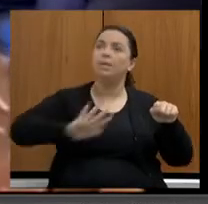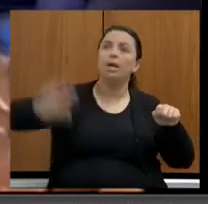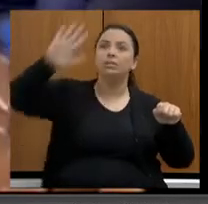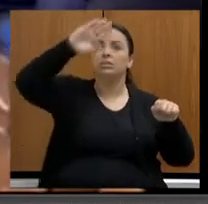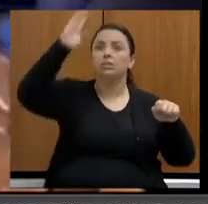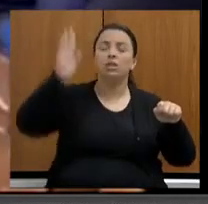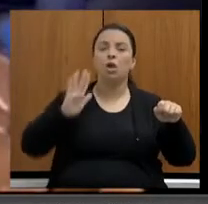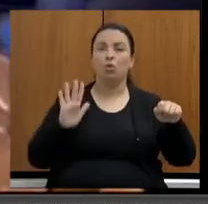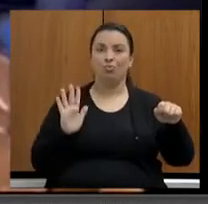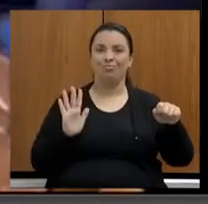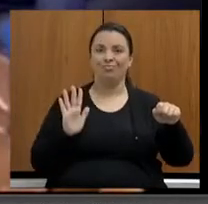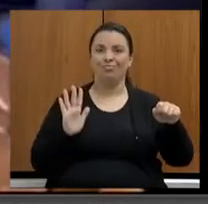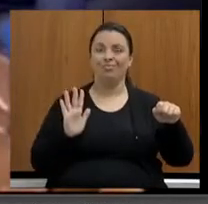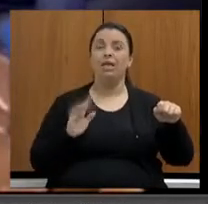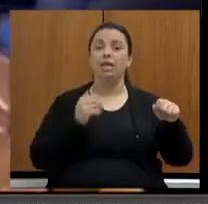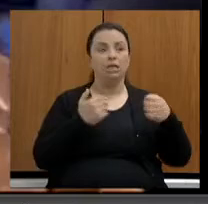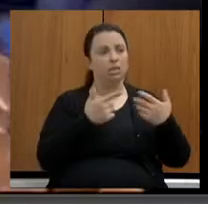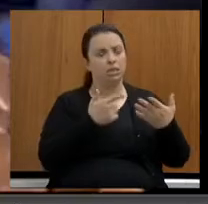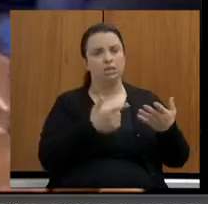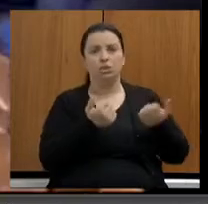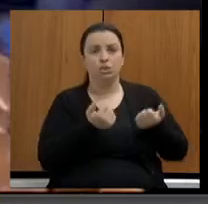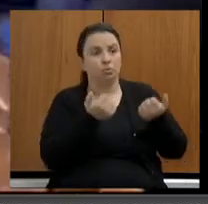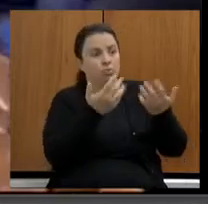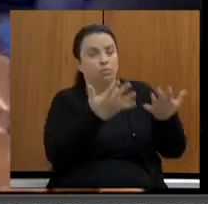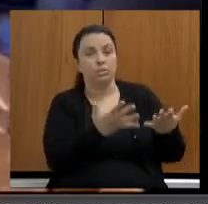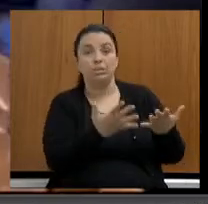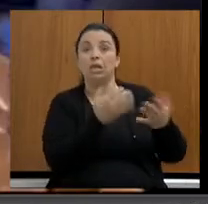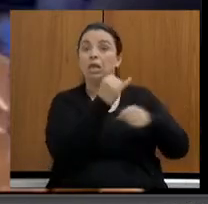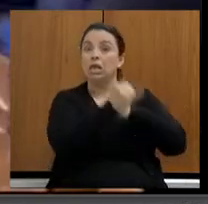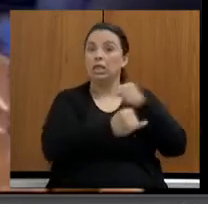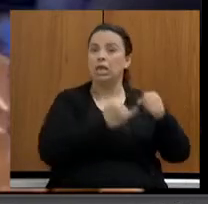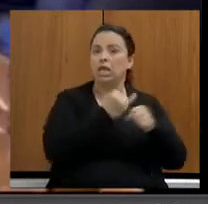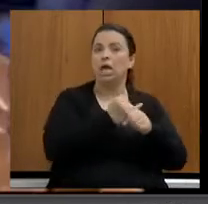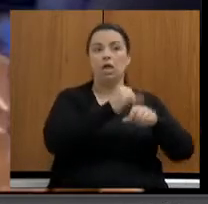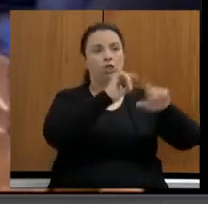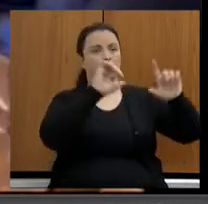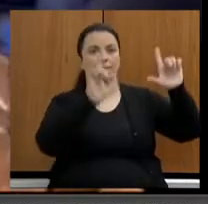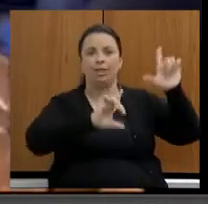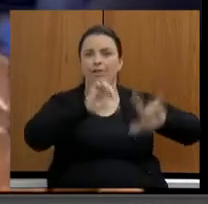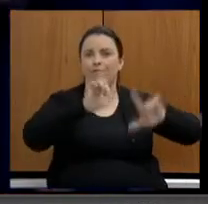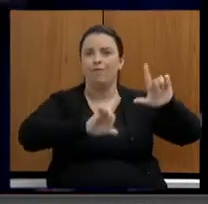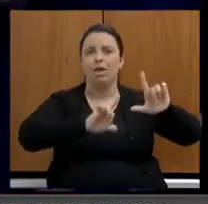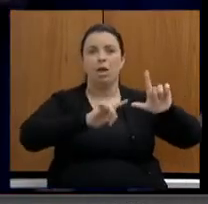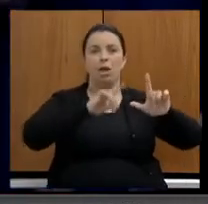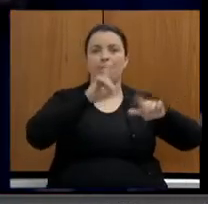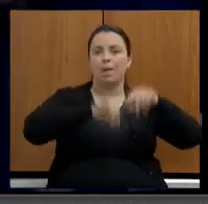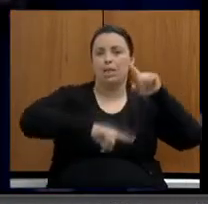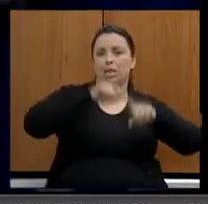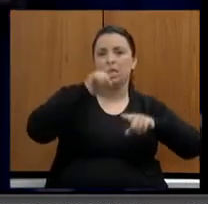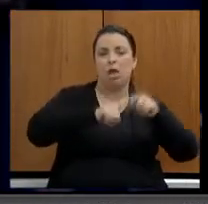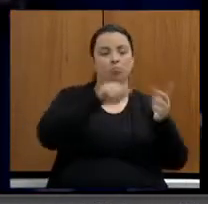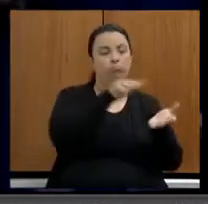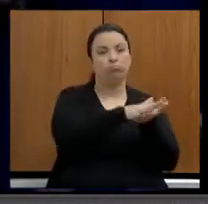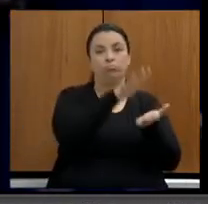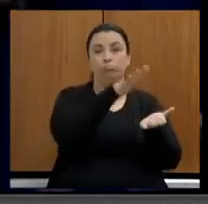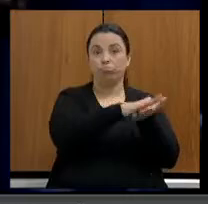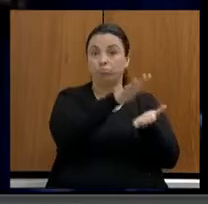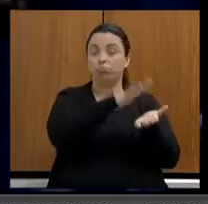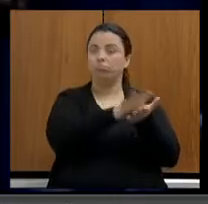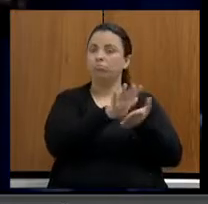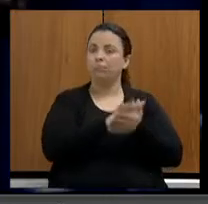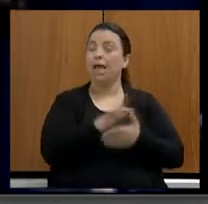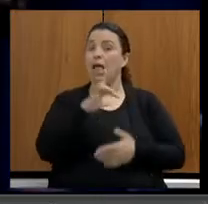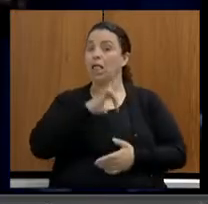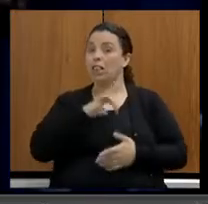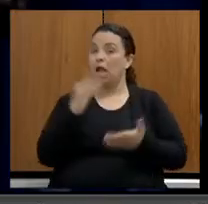Nacional disponibilizamos tanto por internet quanto por TV quanto por material impresso que nós temos localidades em Minas